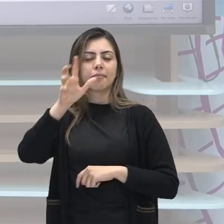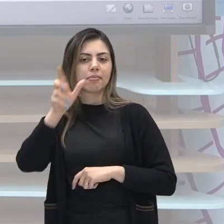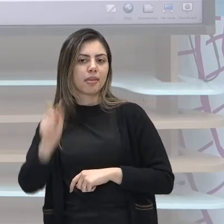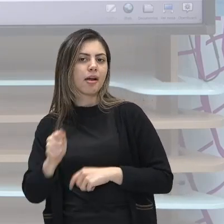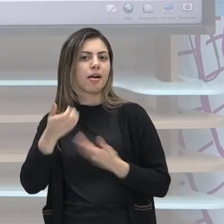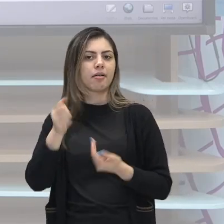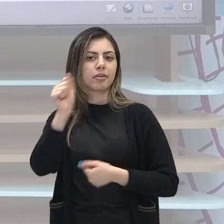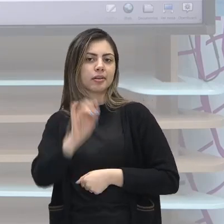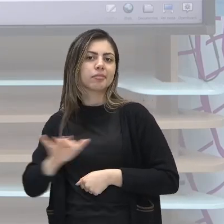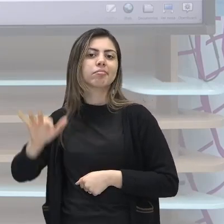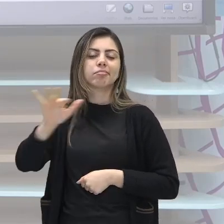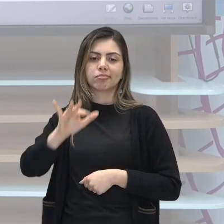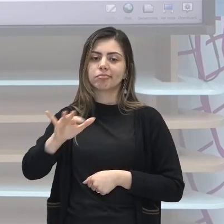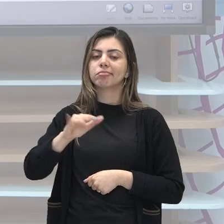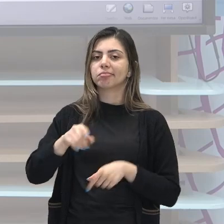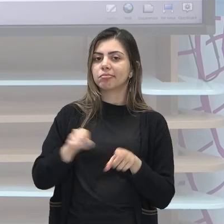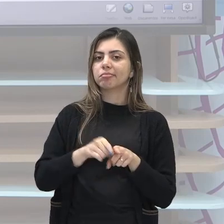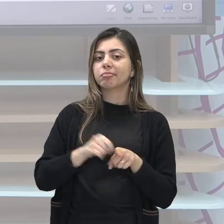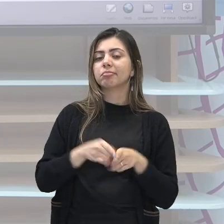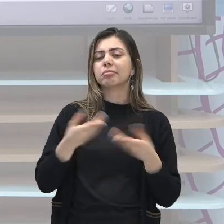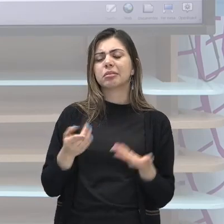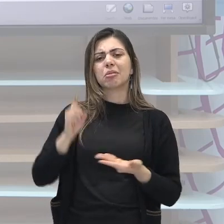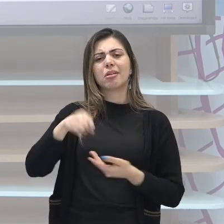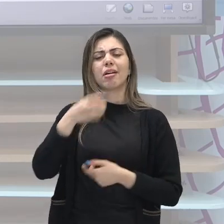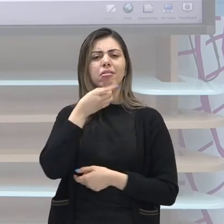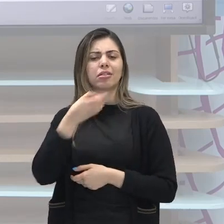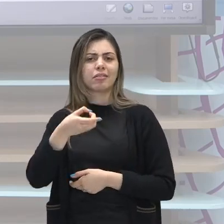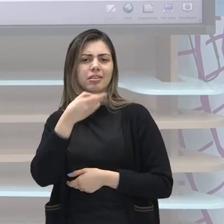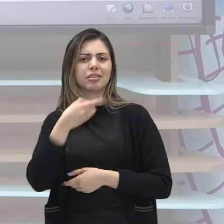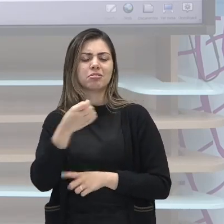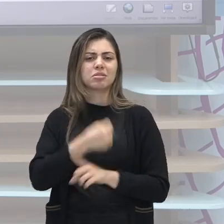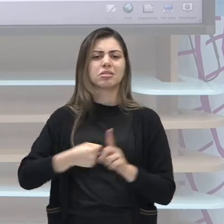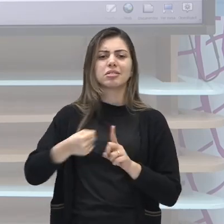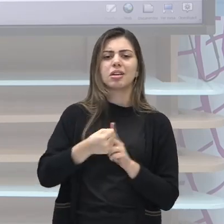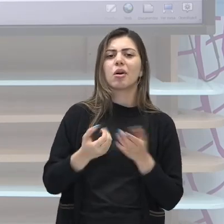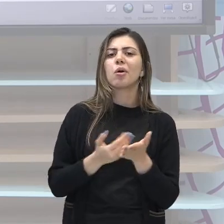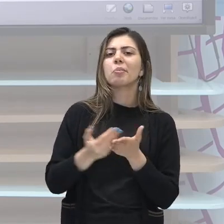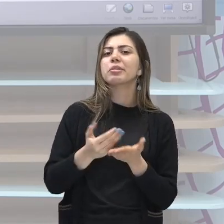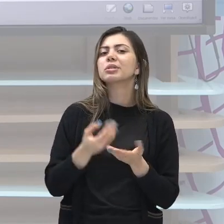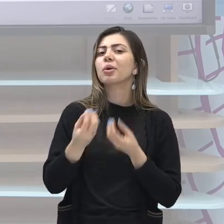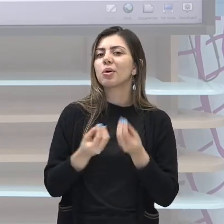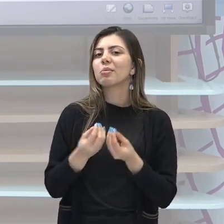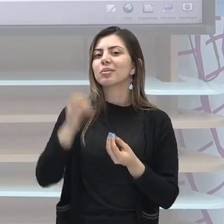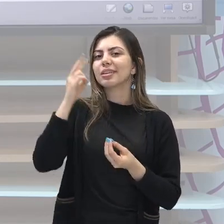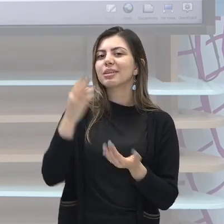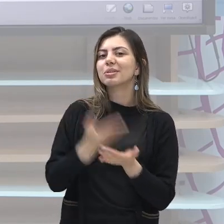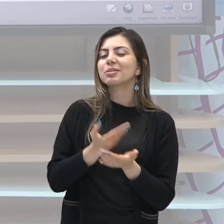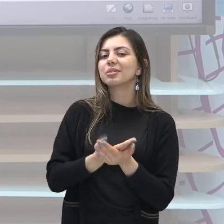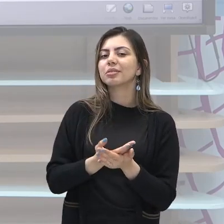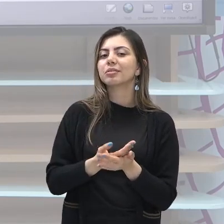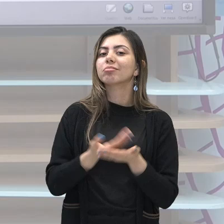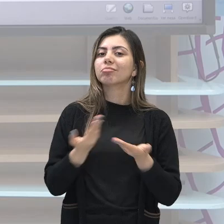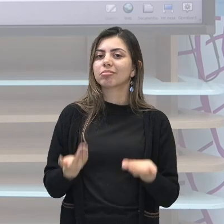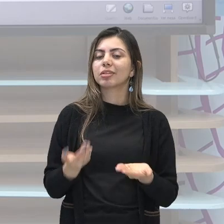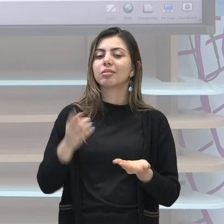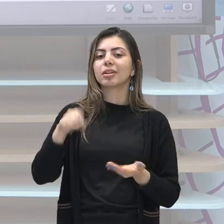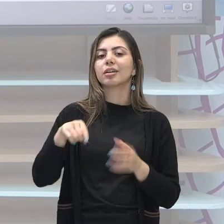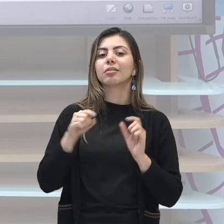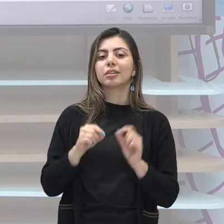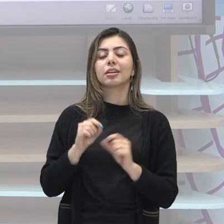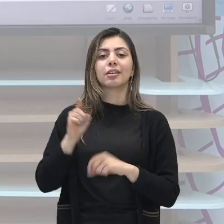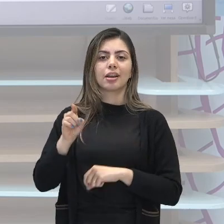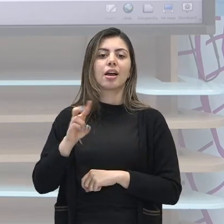africano, asiático, que é uma visão que parte da onde? Como vimos no início da aula, uma visão, né, do